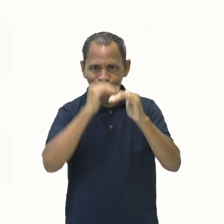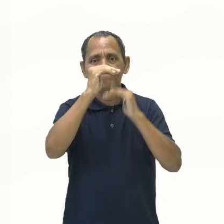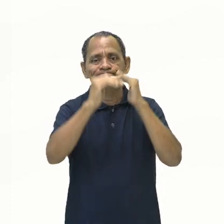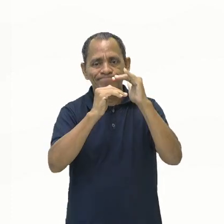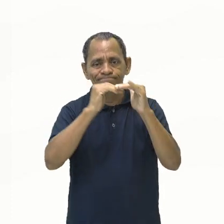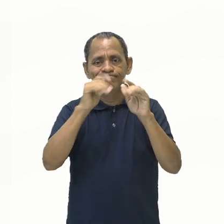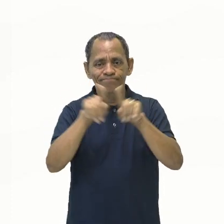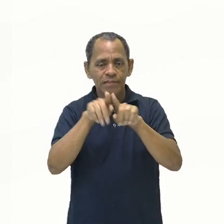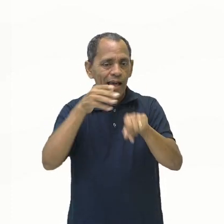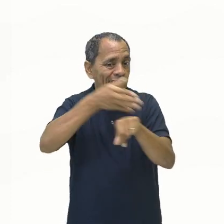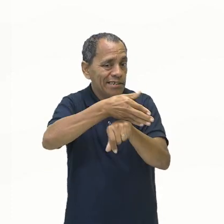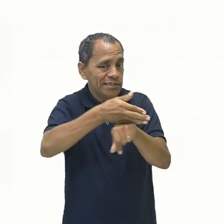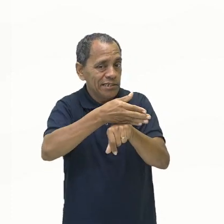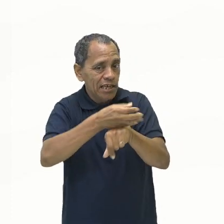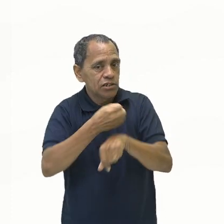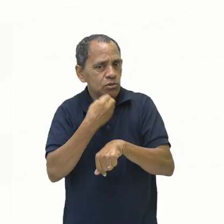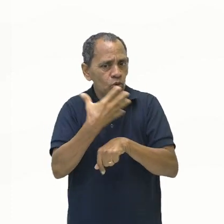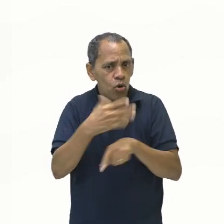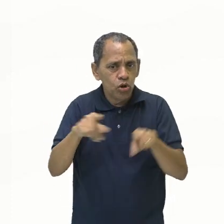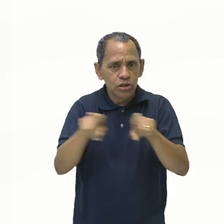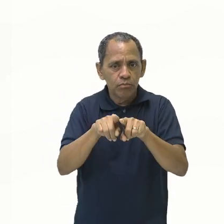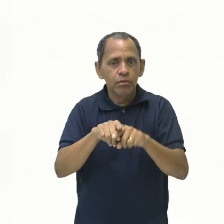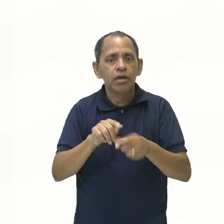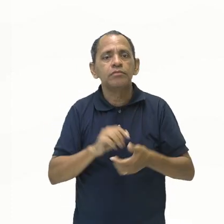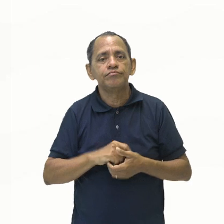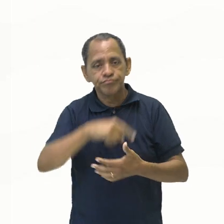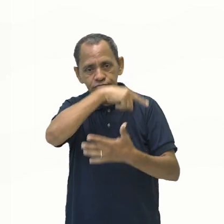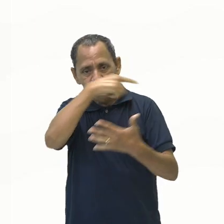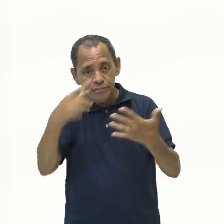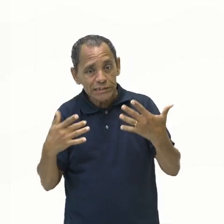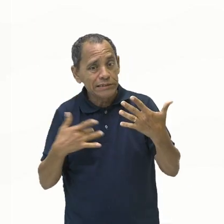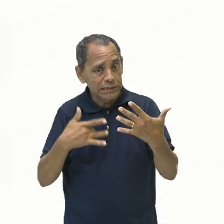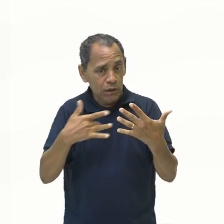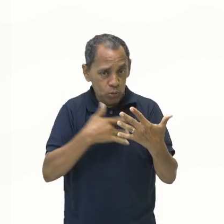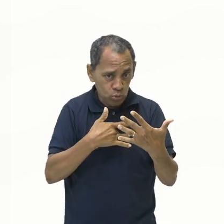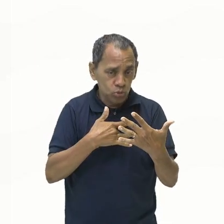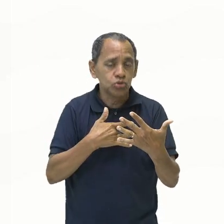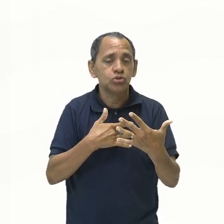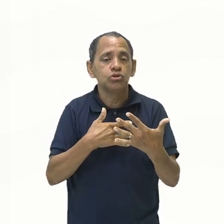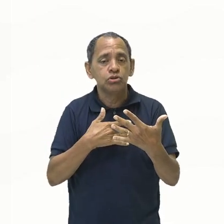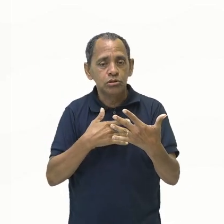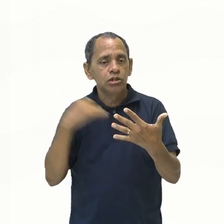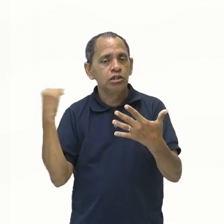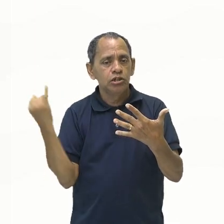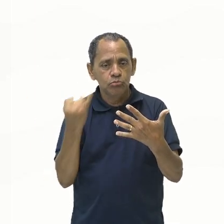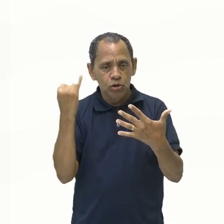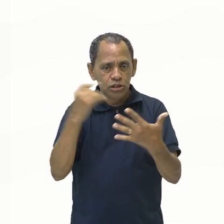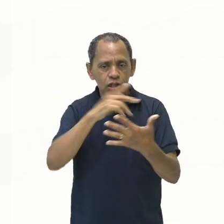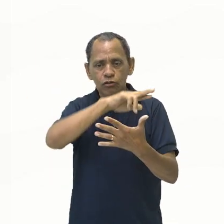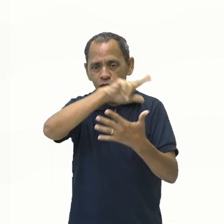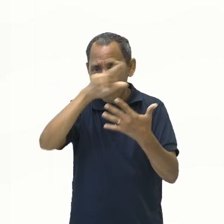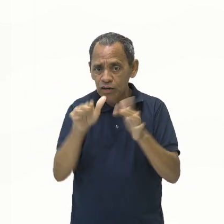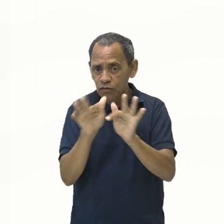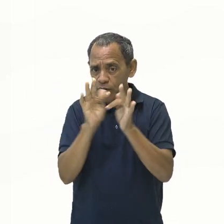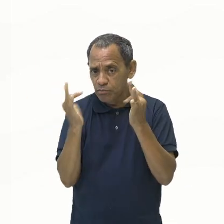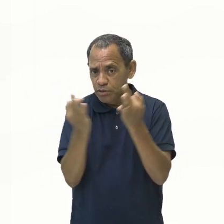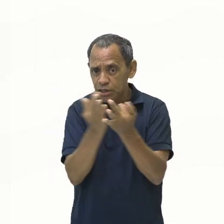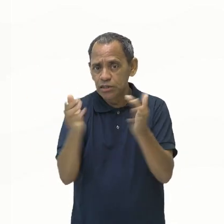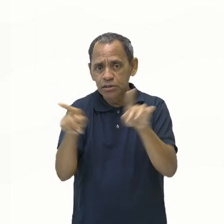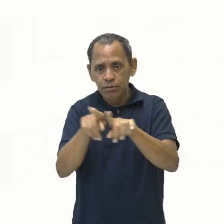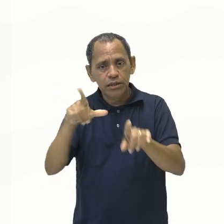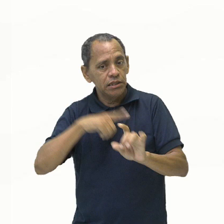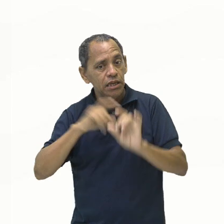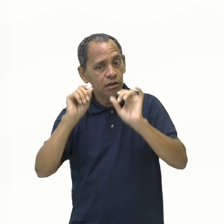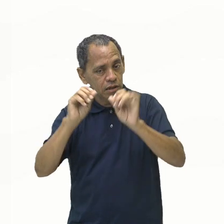de acesso a benefícios, como plano de saúde, o que é muito importante, né, para muitas famílias, terem